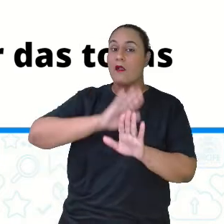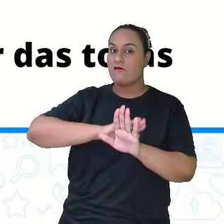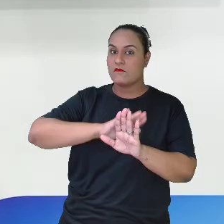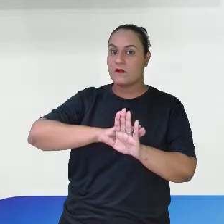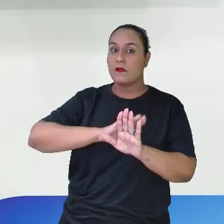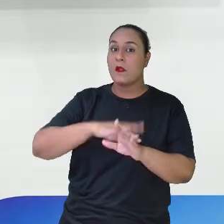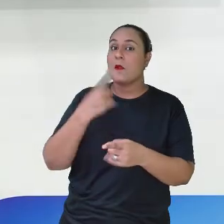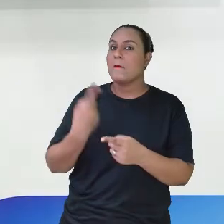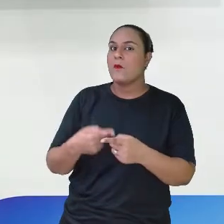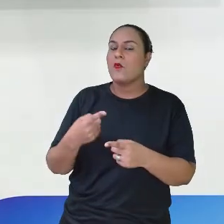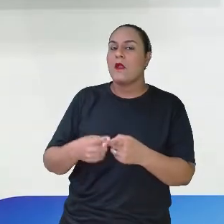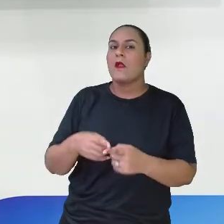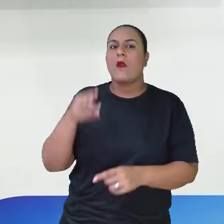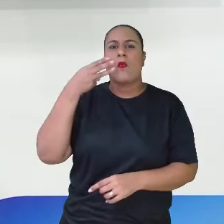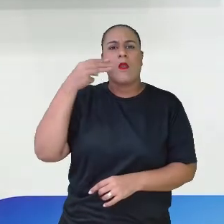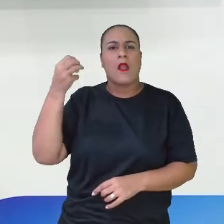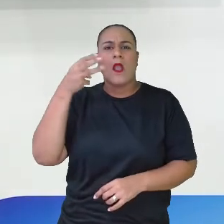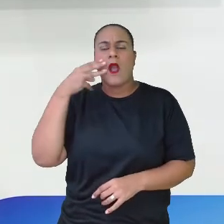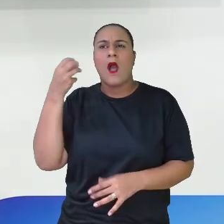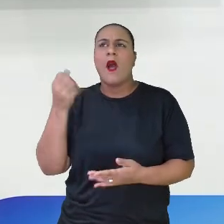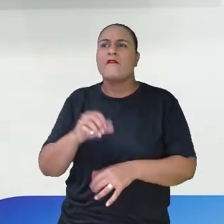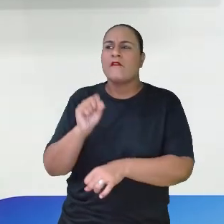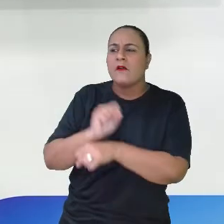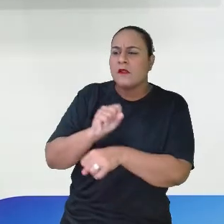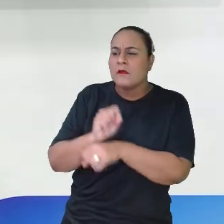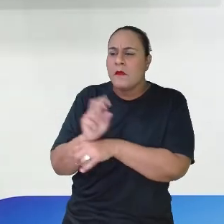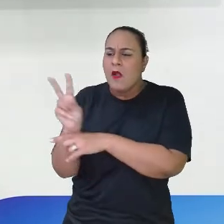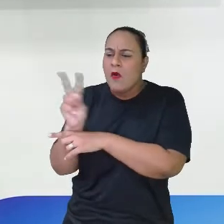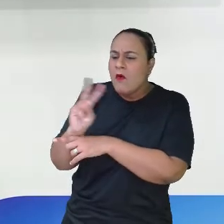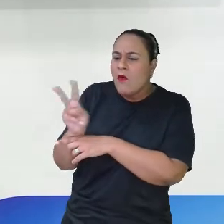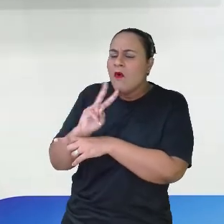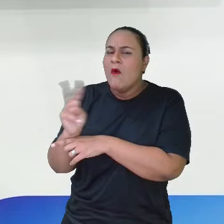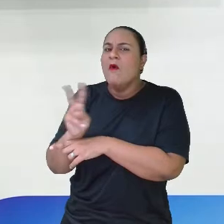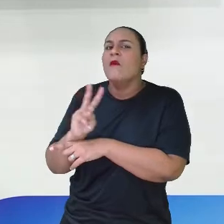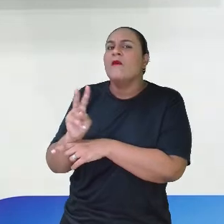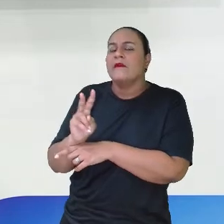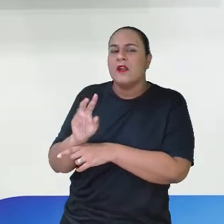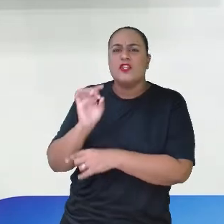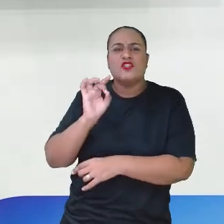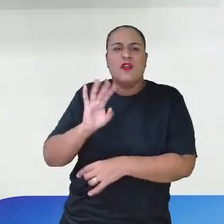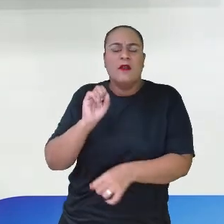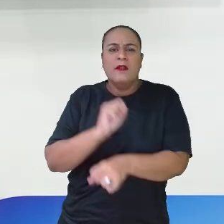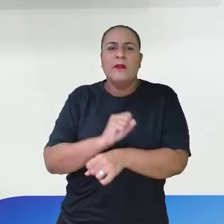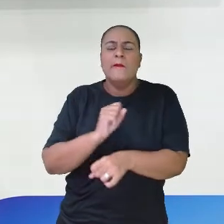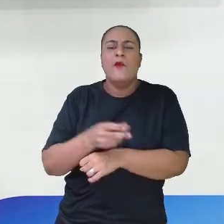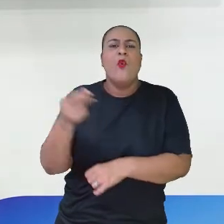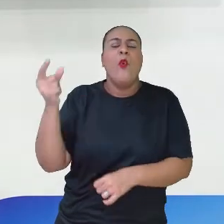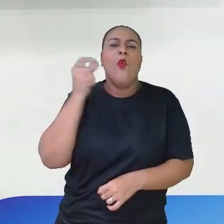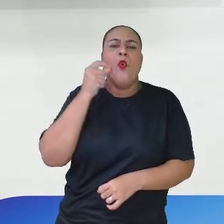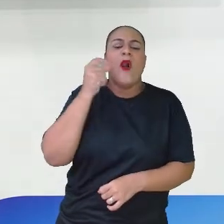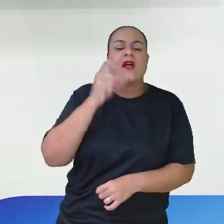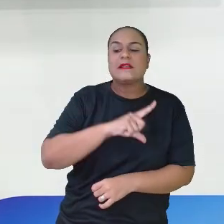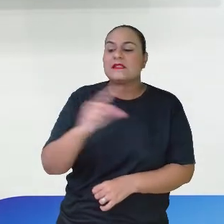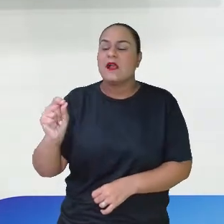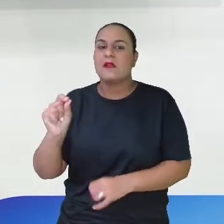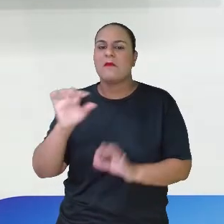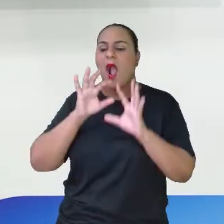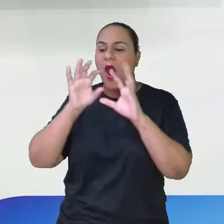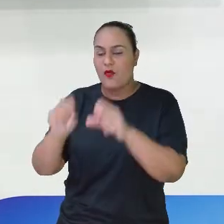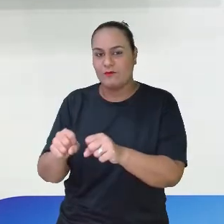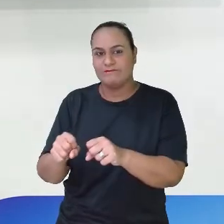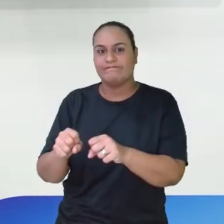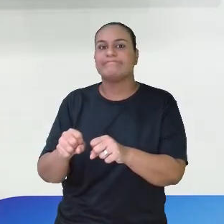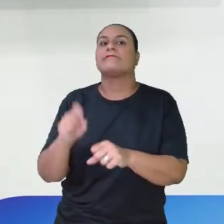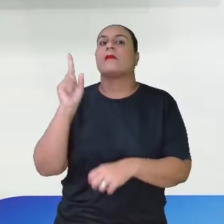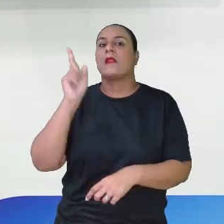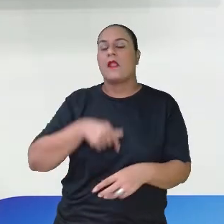quê? Porque o gato ficava lá vigiando, aguardando que algum saísse. Então, a resposta correta é a letra C.